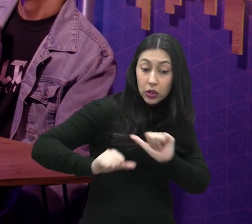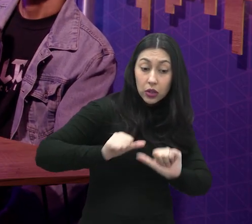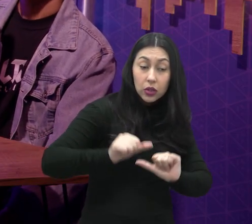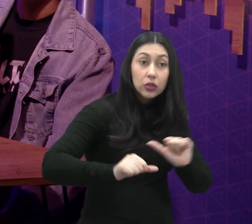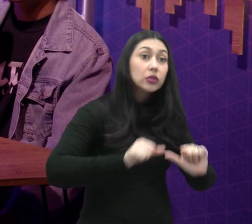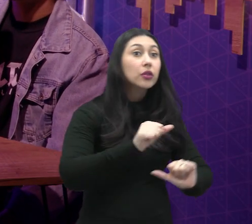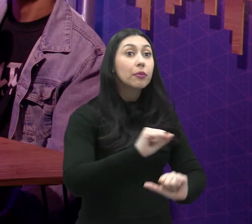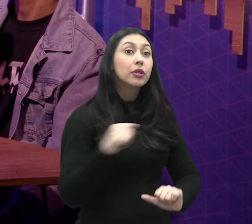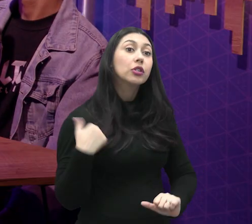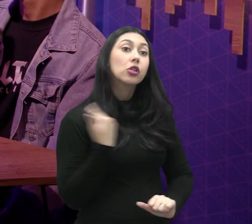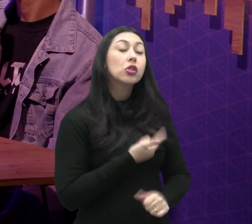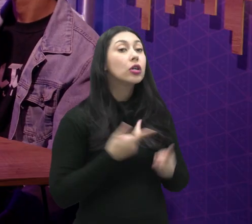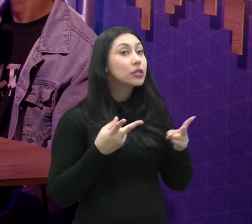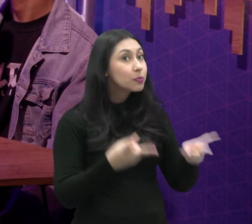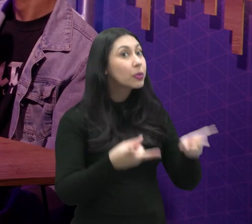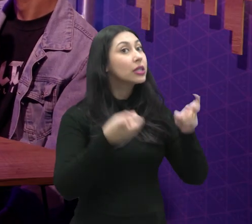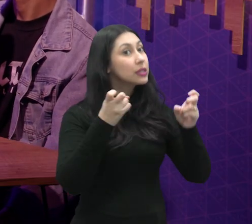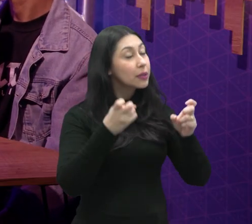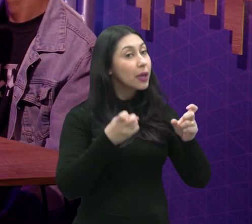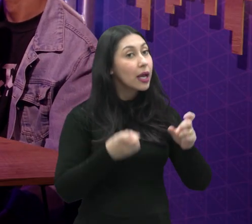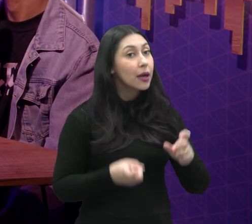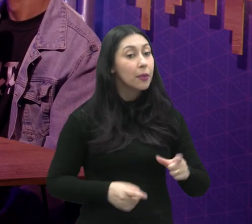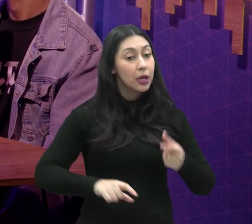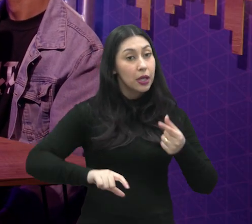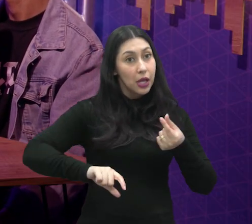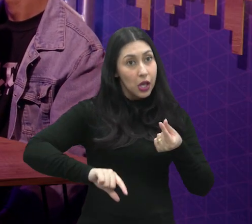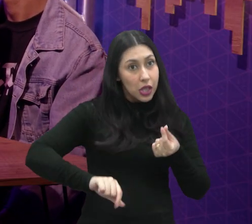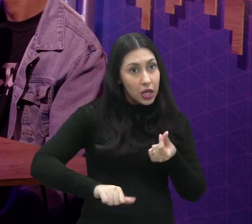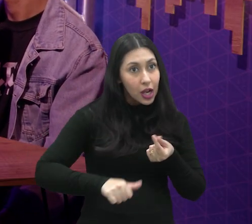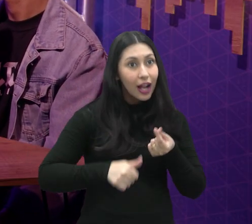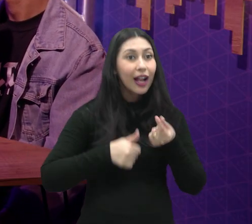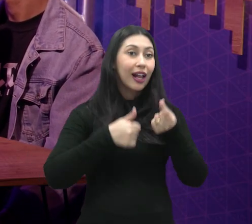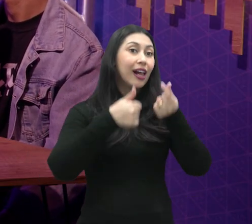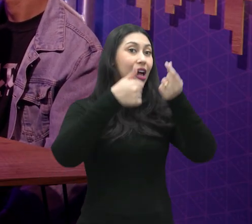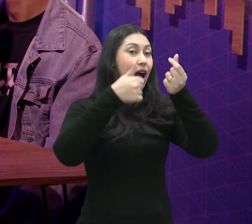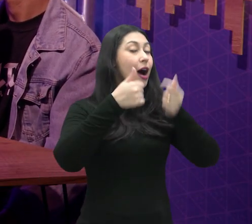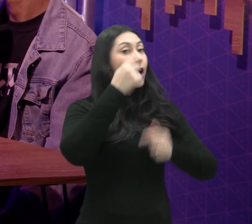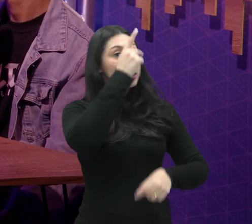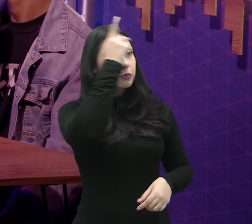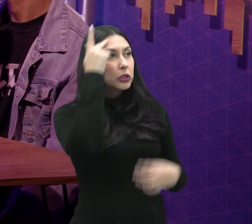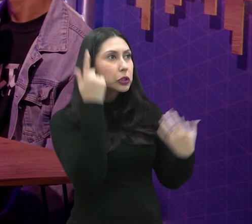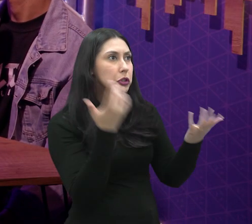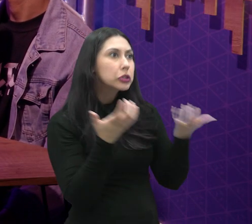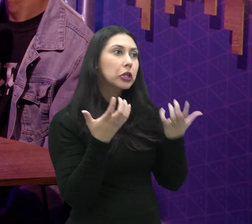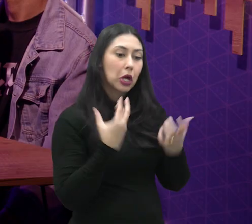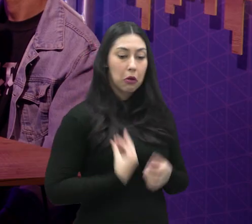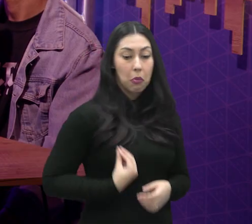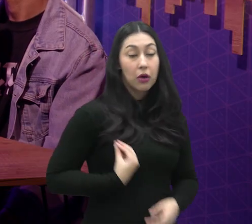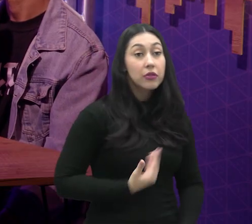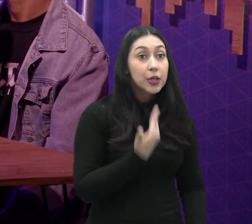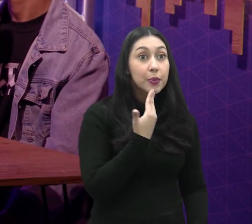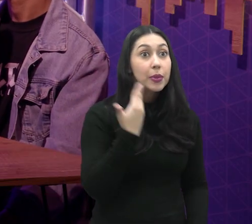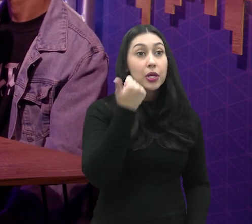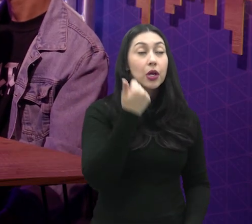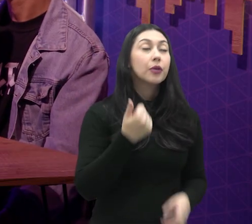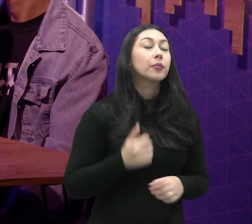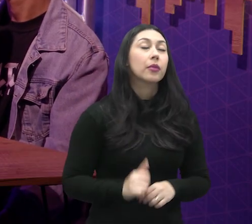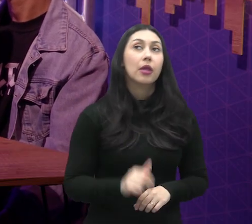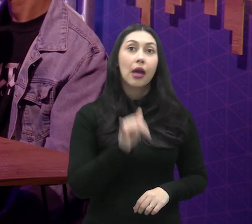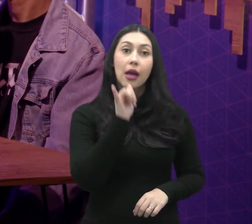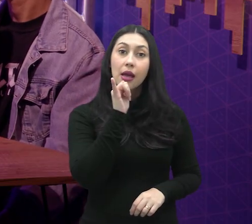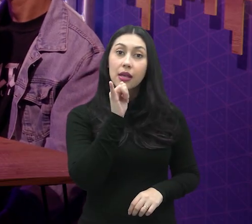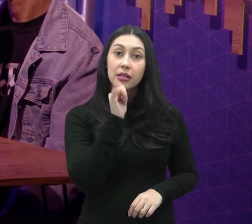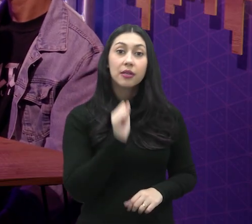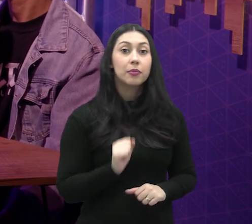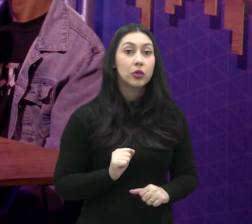gente vê muito isso, né? As classes sociais, pessoas então que querem ter uma vida melhor, né? A gente tem, por exemplo,